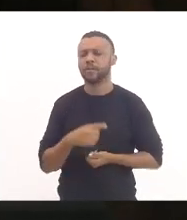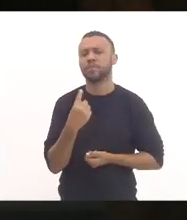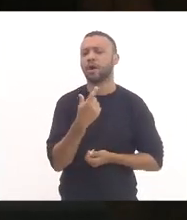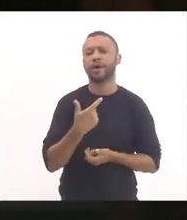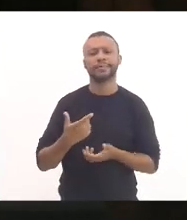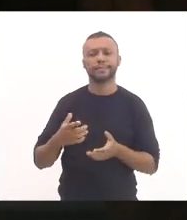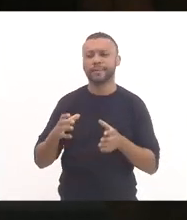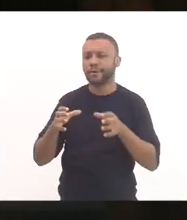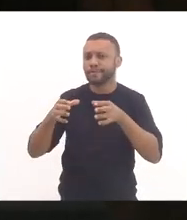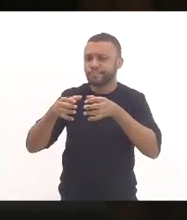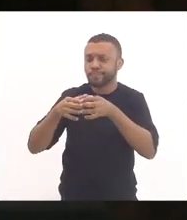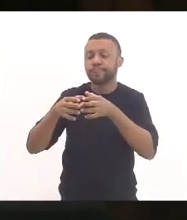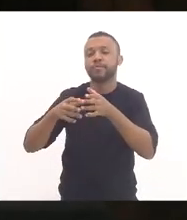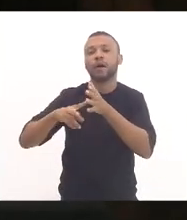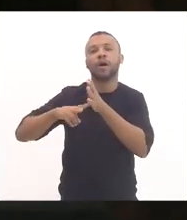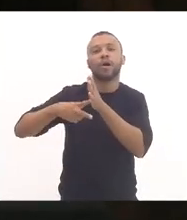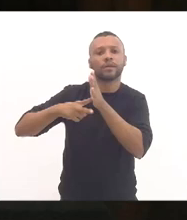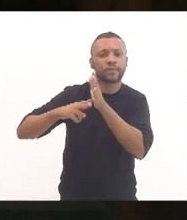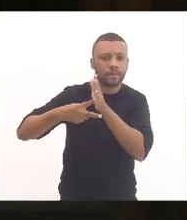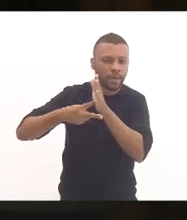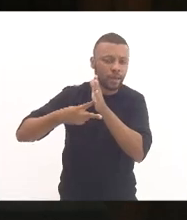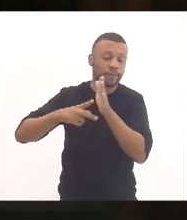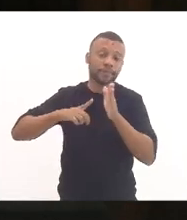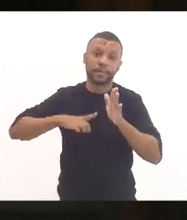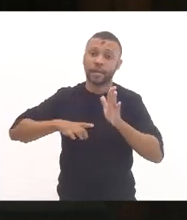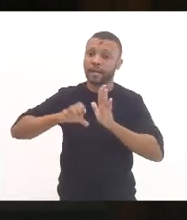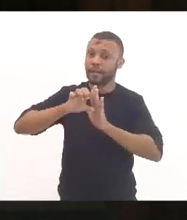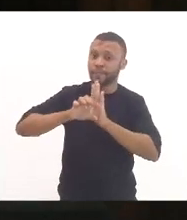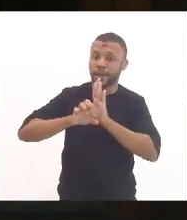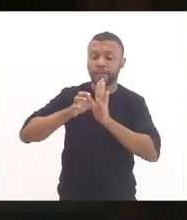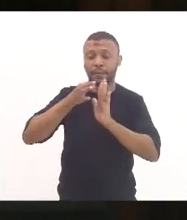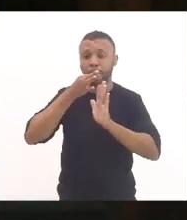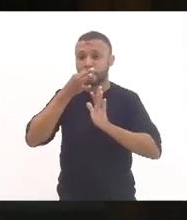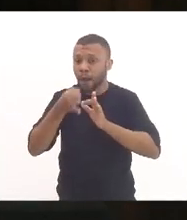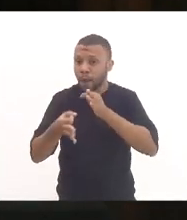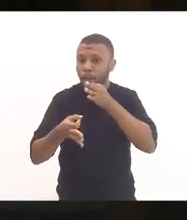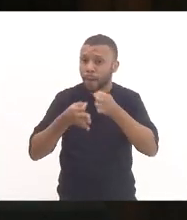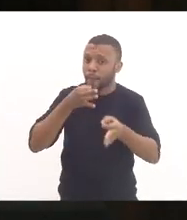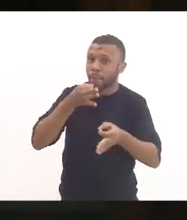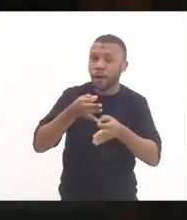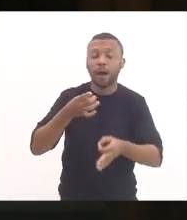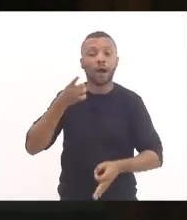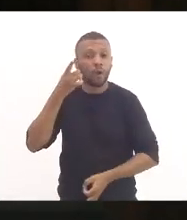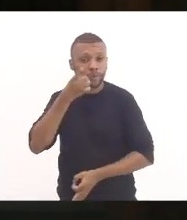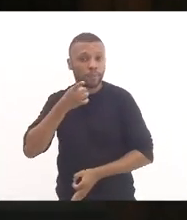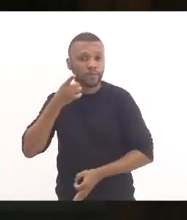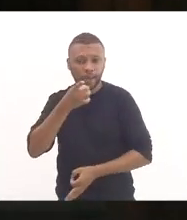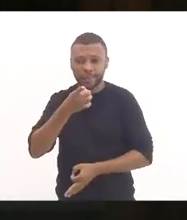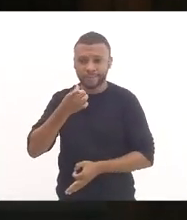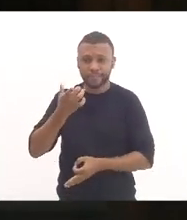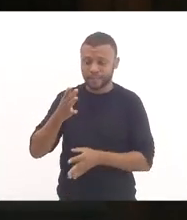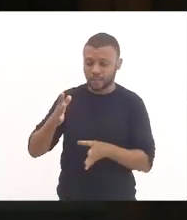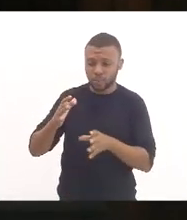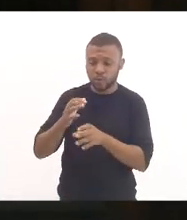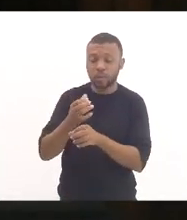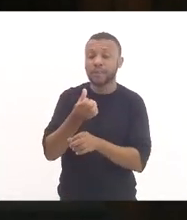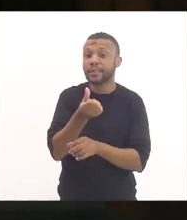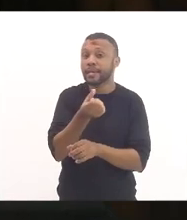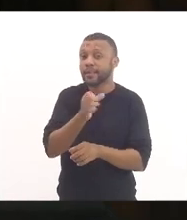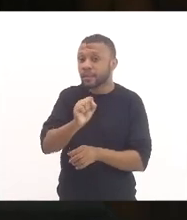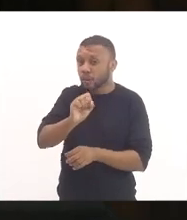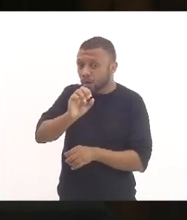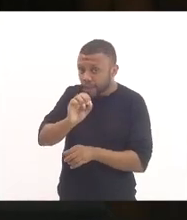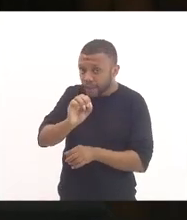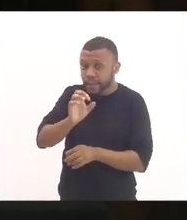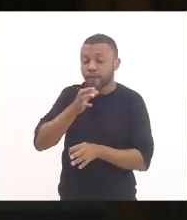propondo E tantas outras emendas que sugerimos aos deputados dentre as 680 tenho certeza que